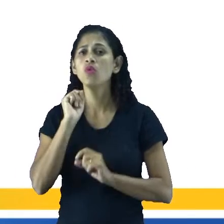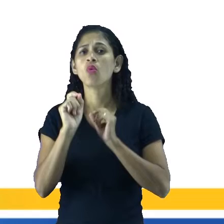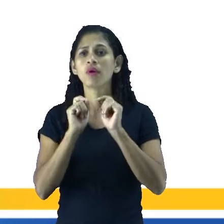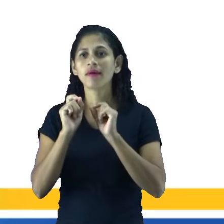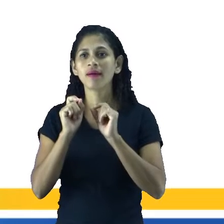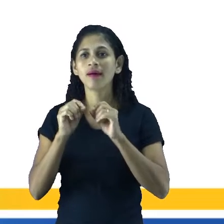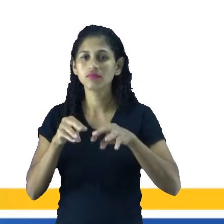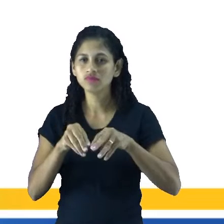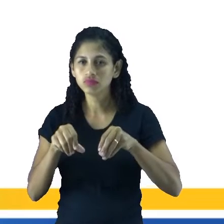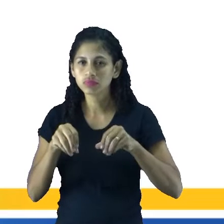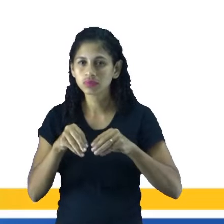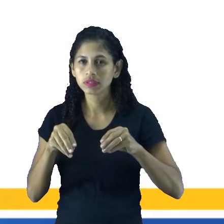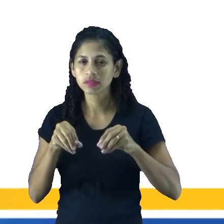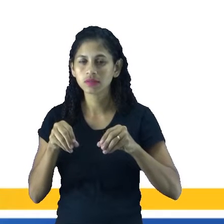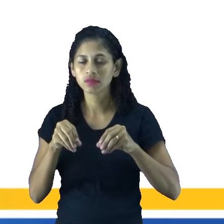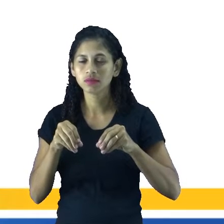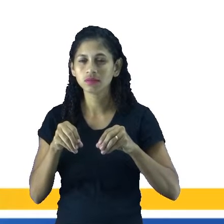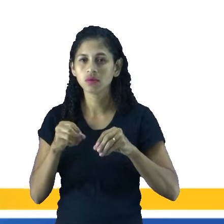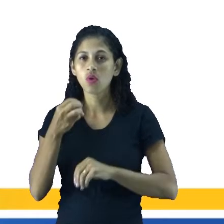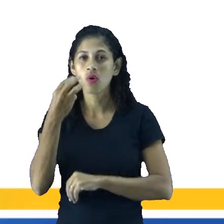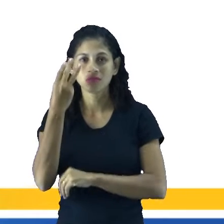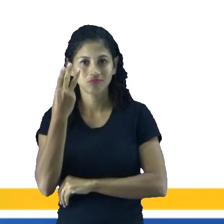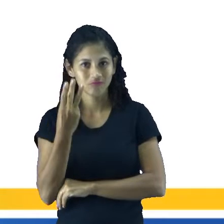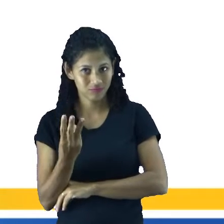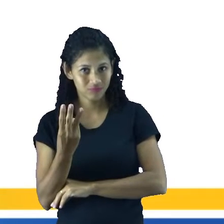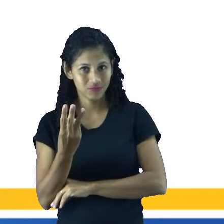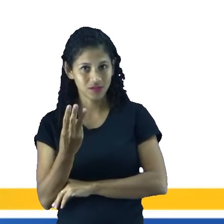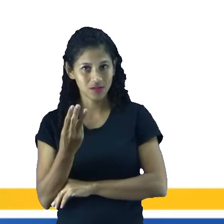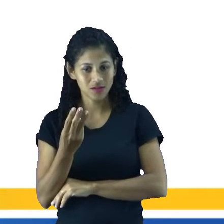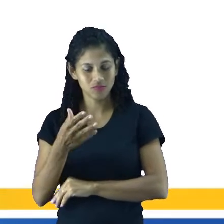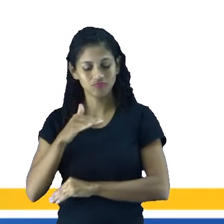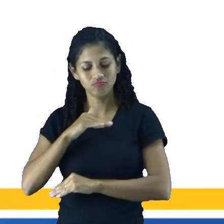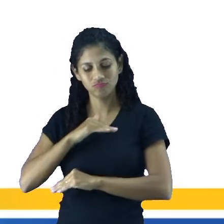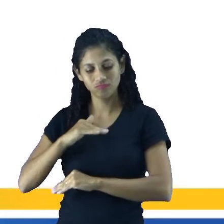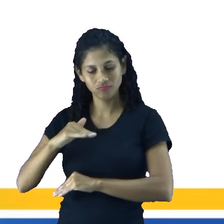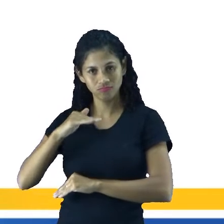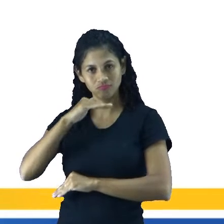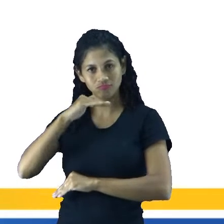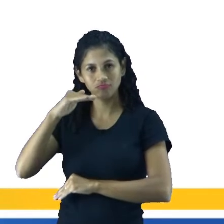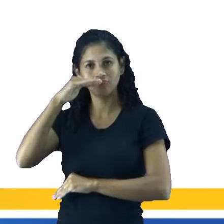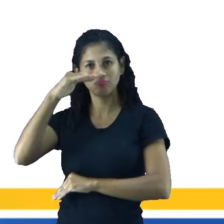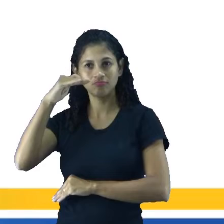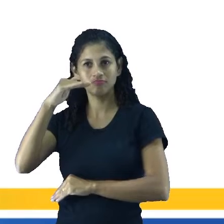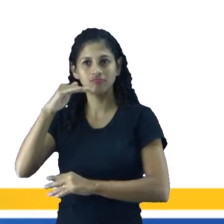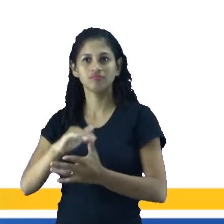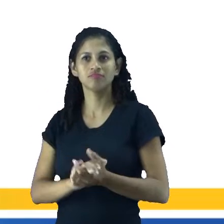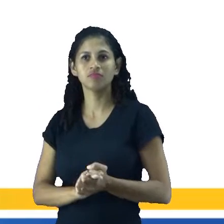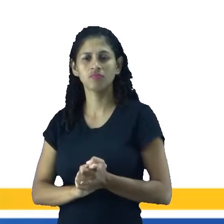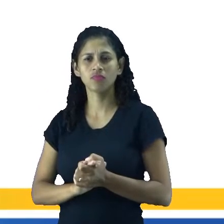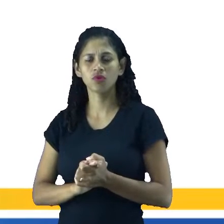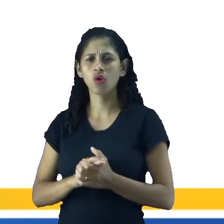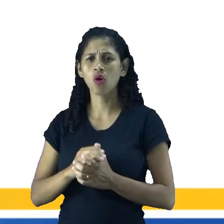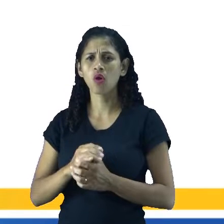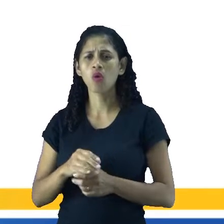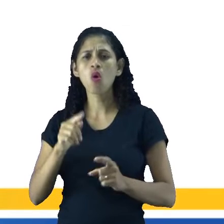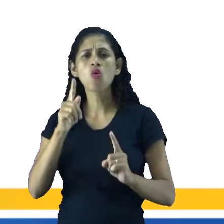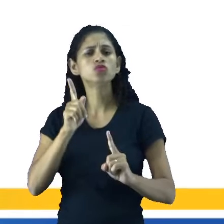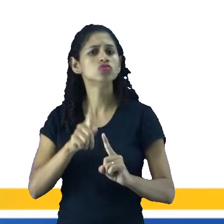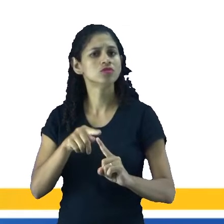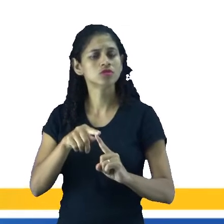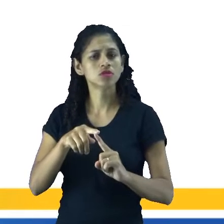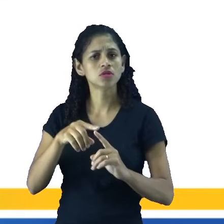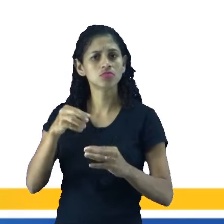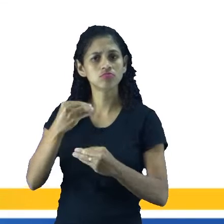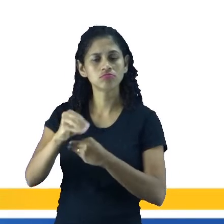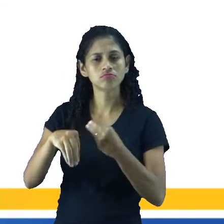3 fases. E aí o reconhecimento do tipo de mistura é essencial para que a gente possa saber